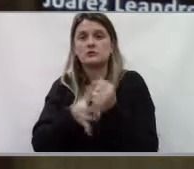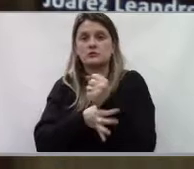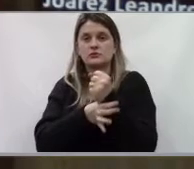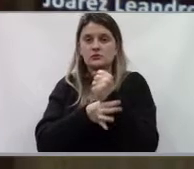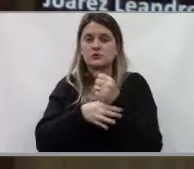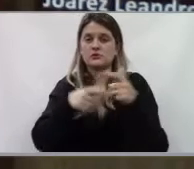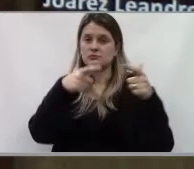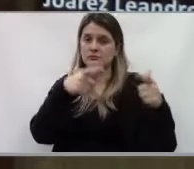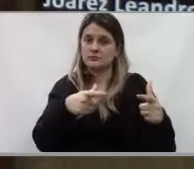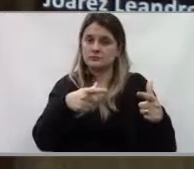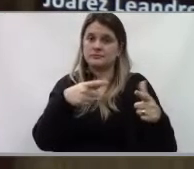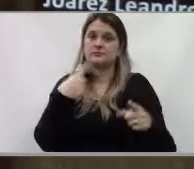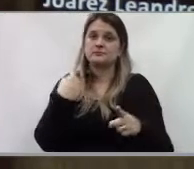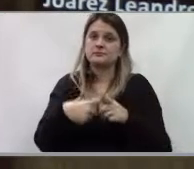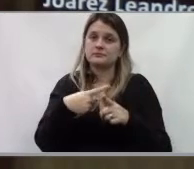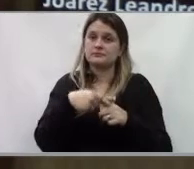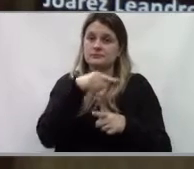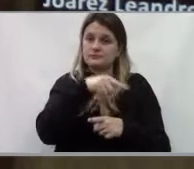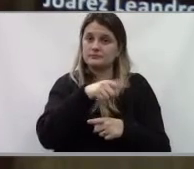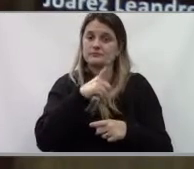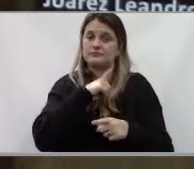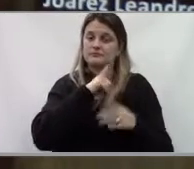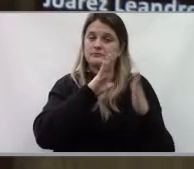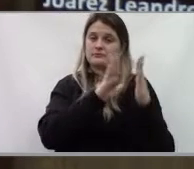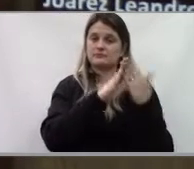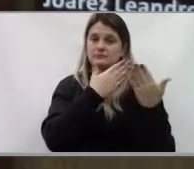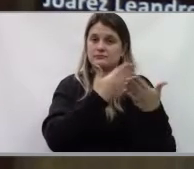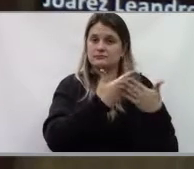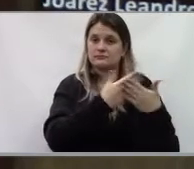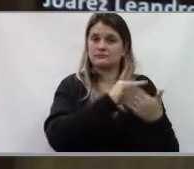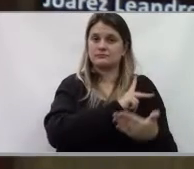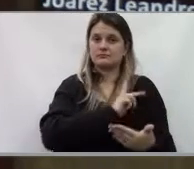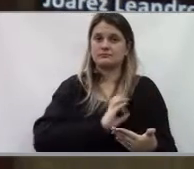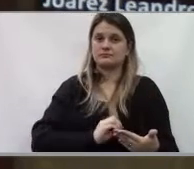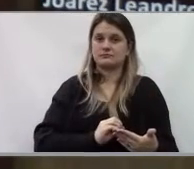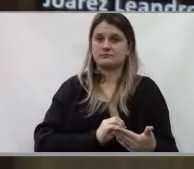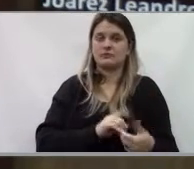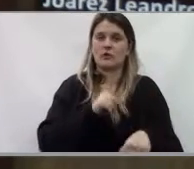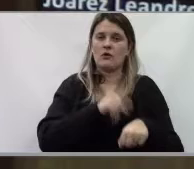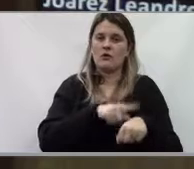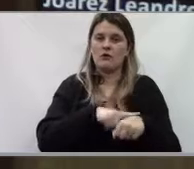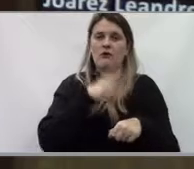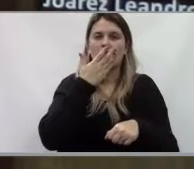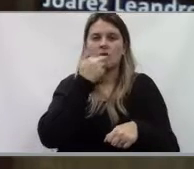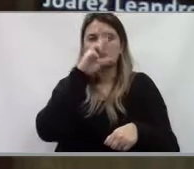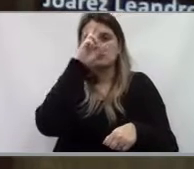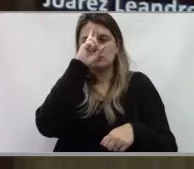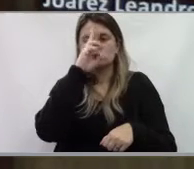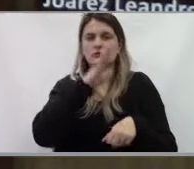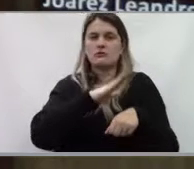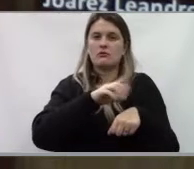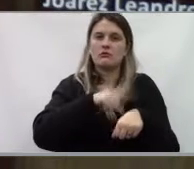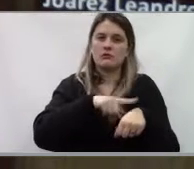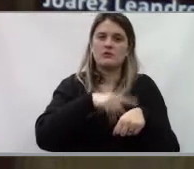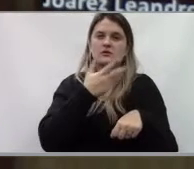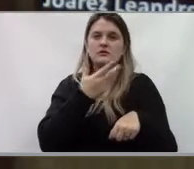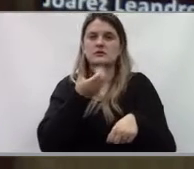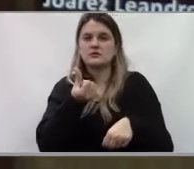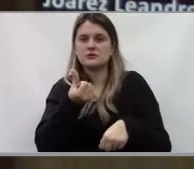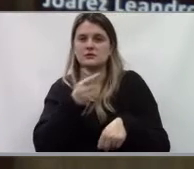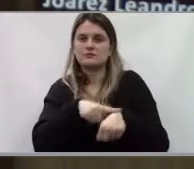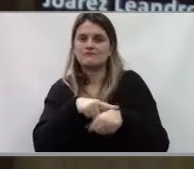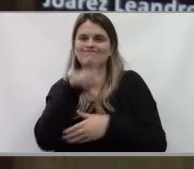seguro aquele local. Sem contar que lá tem uma escola pública, que tem ali na hora do rush, né?